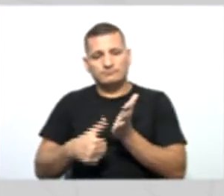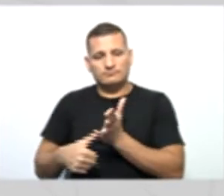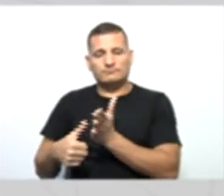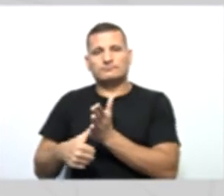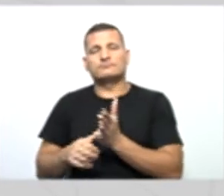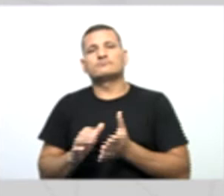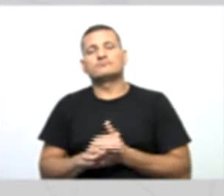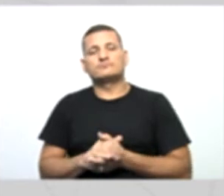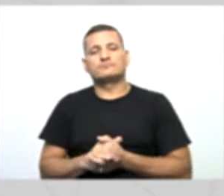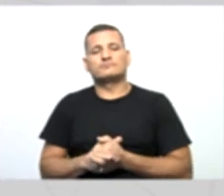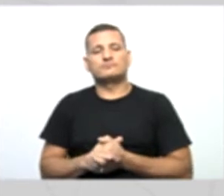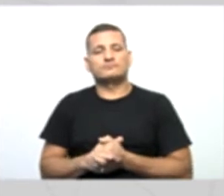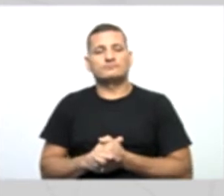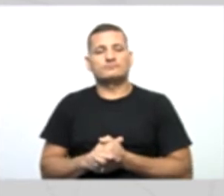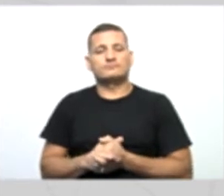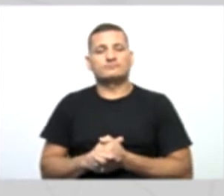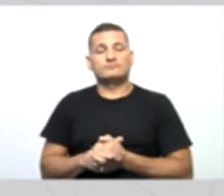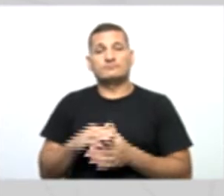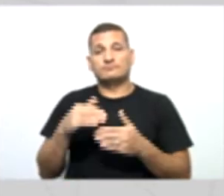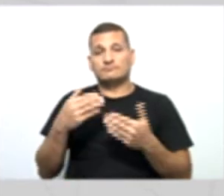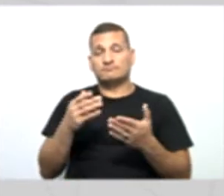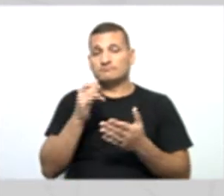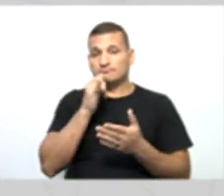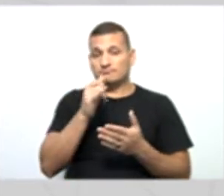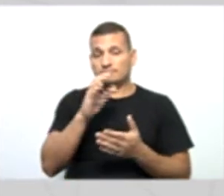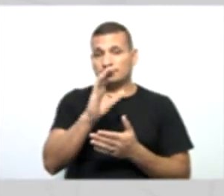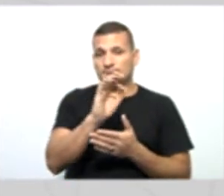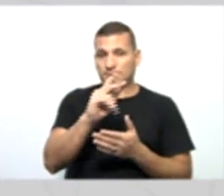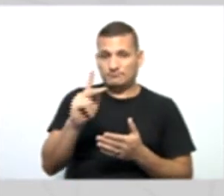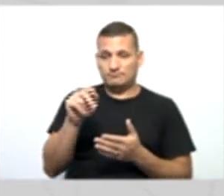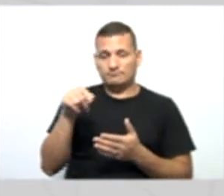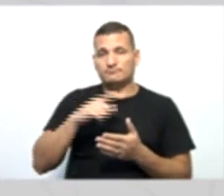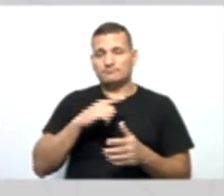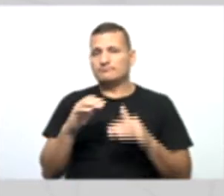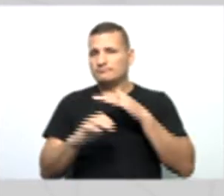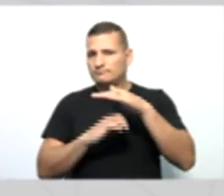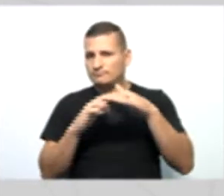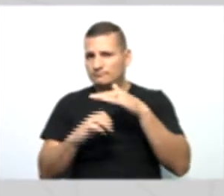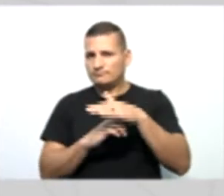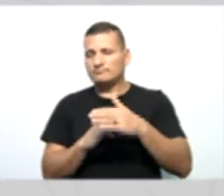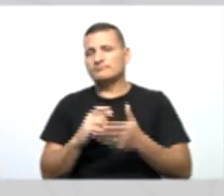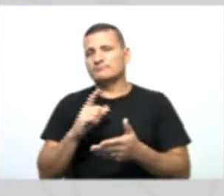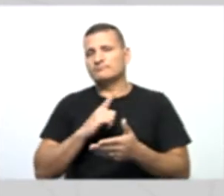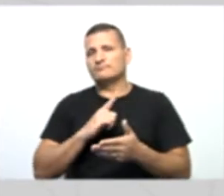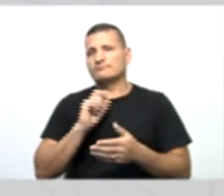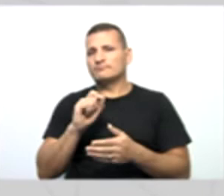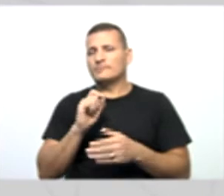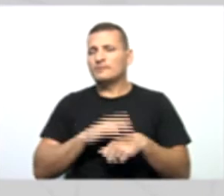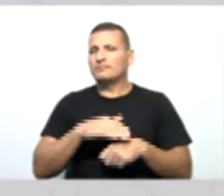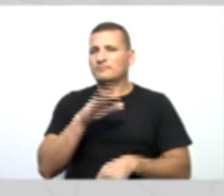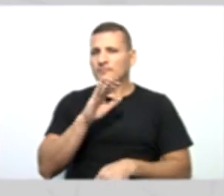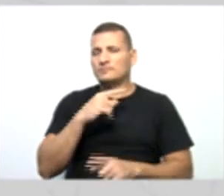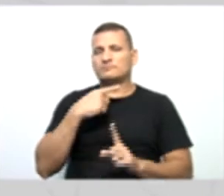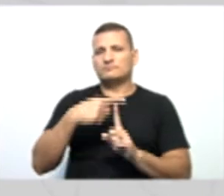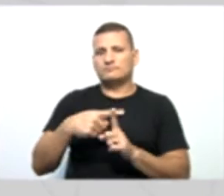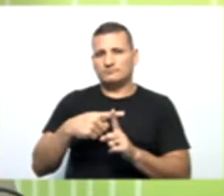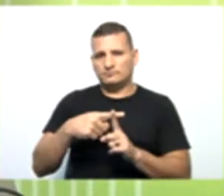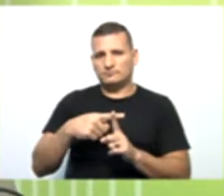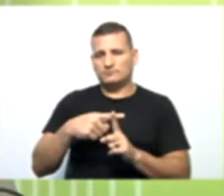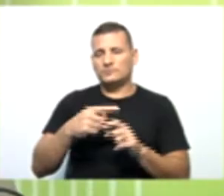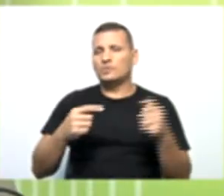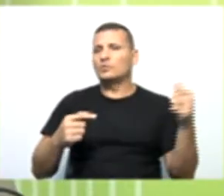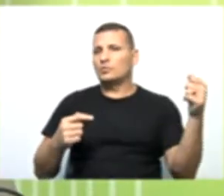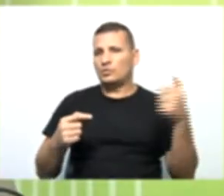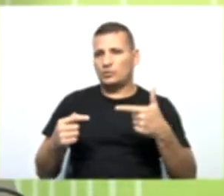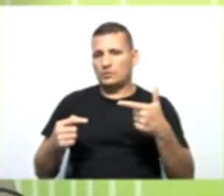cooperados empreendedores, no caso. Então, quando eu tenho uma cooperativa empreendedora, eu tenho muito mais benefício do que